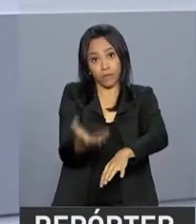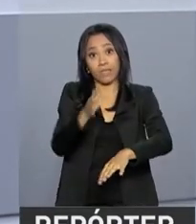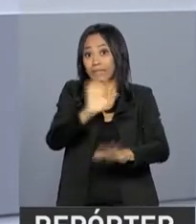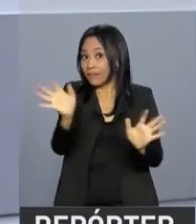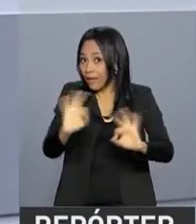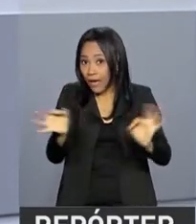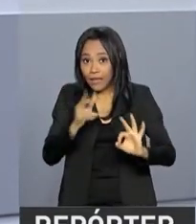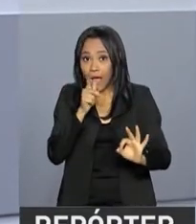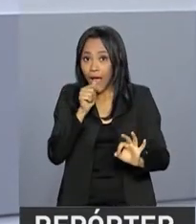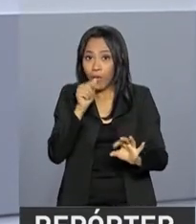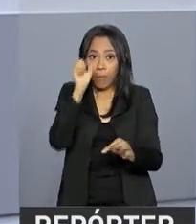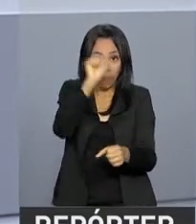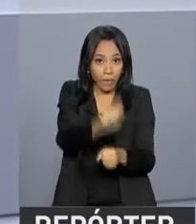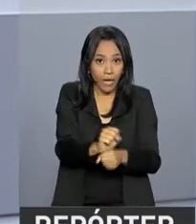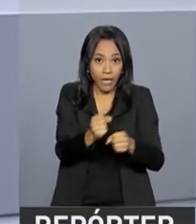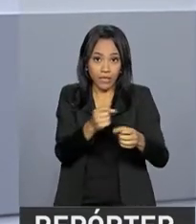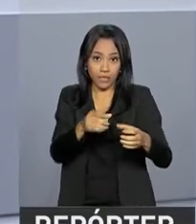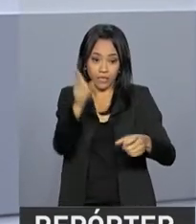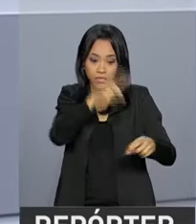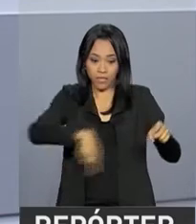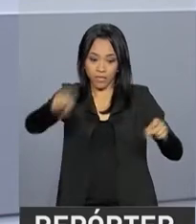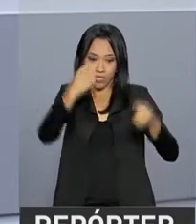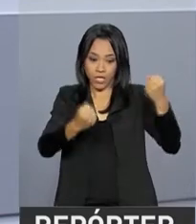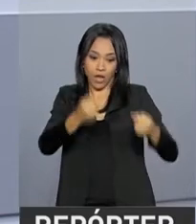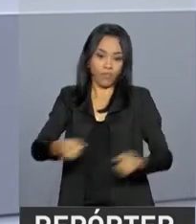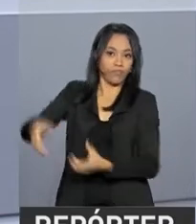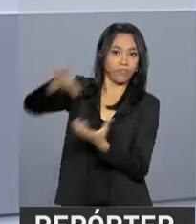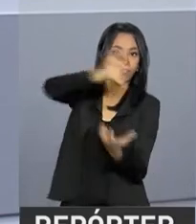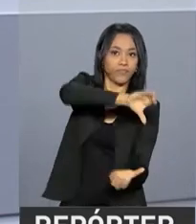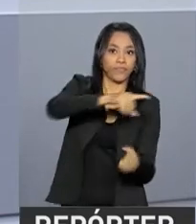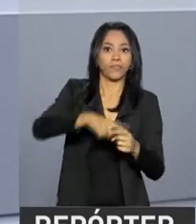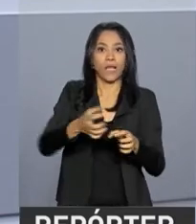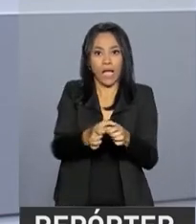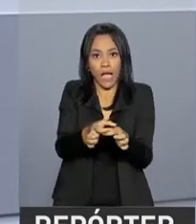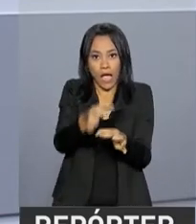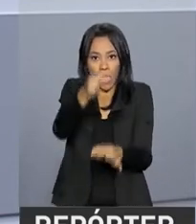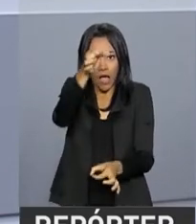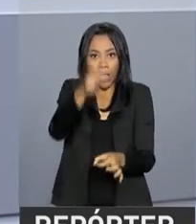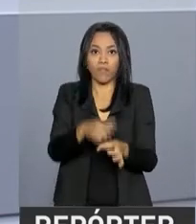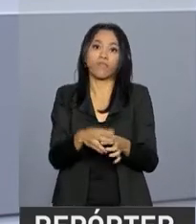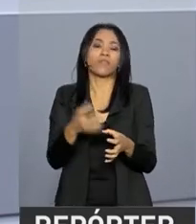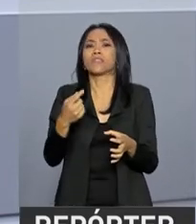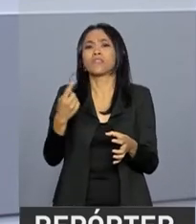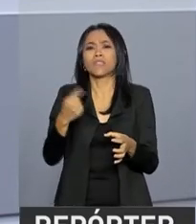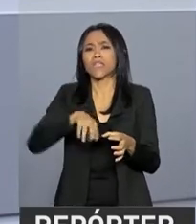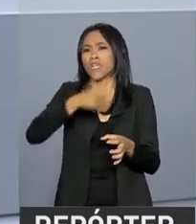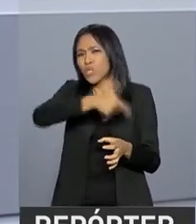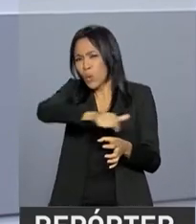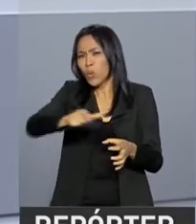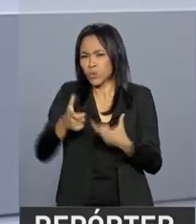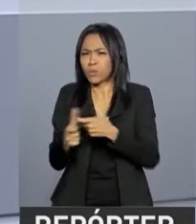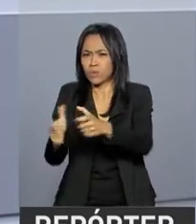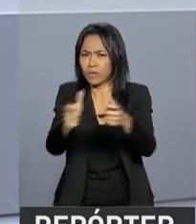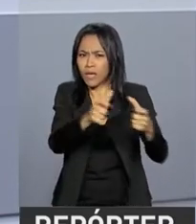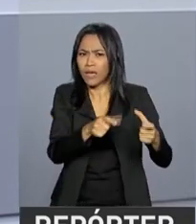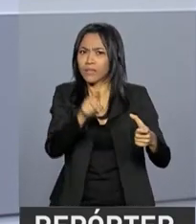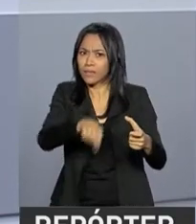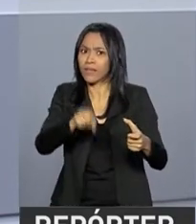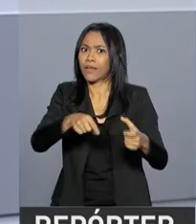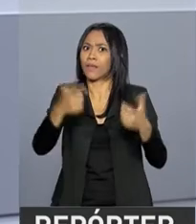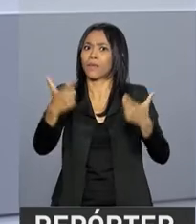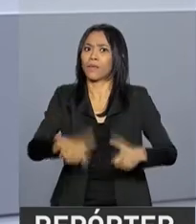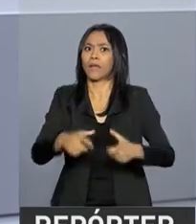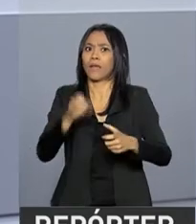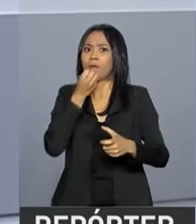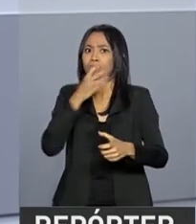nada de deixar água parada em pneus vasos de plantas garrafas ralos e outros locais que podem servir de criadouros para larvas